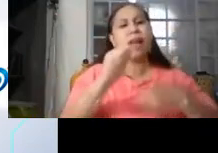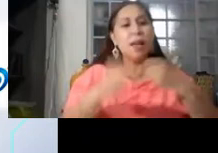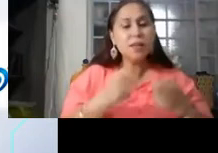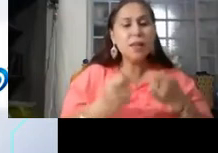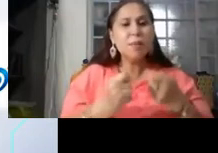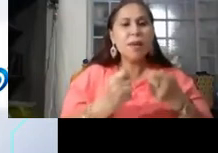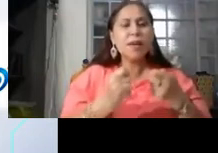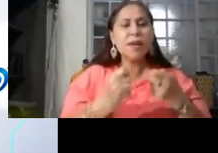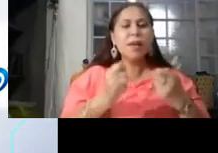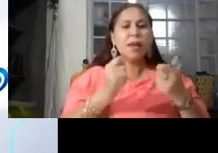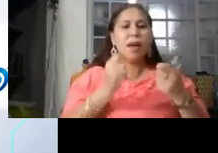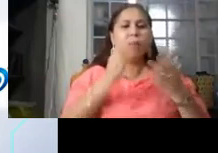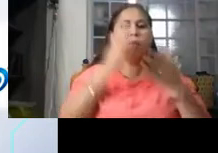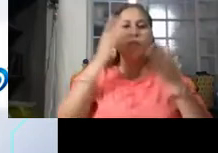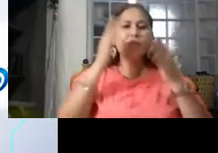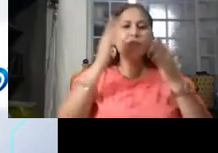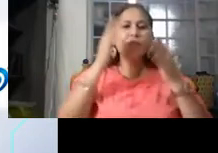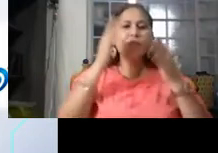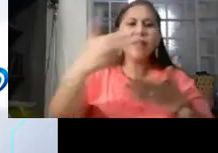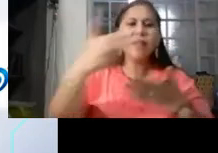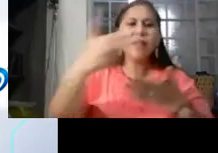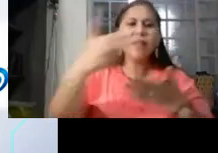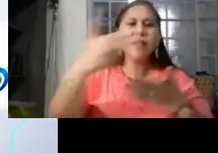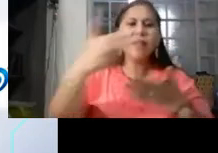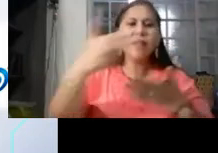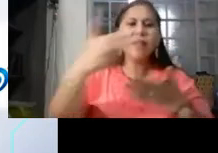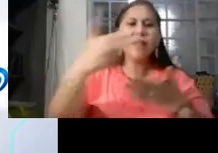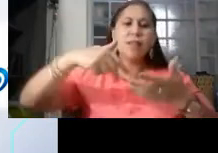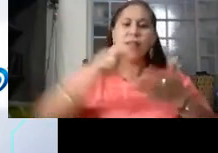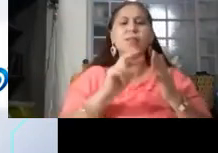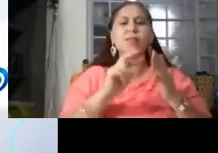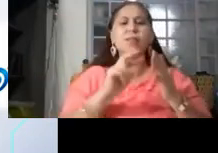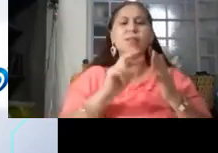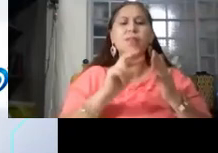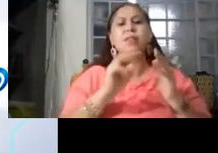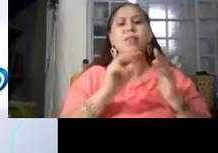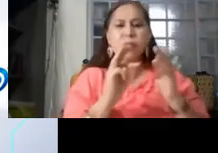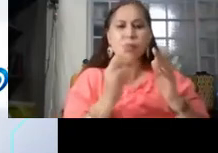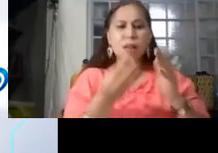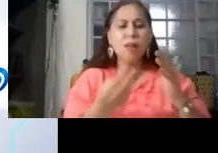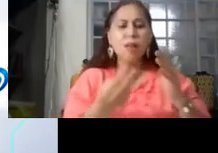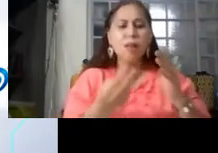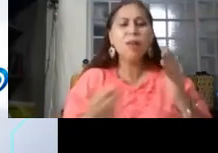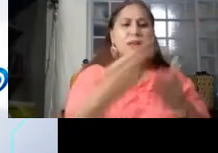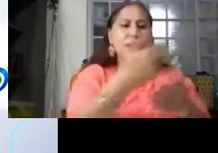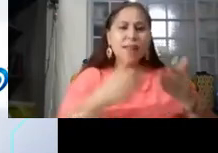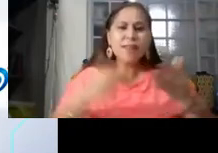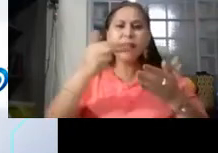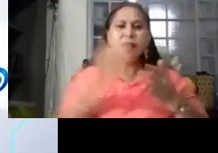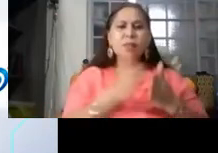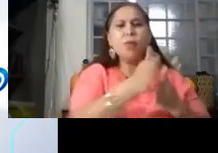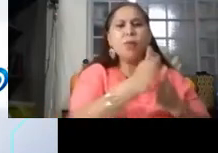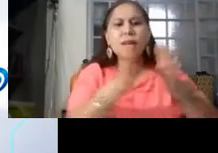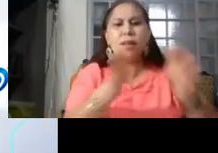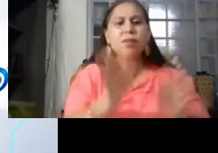sinais para que é como se estivesse desenhando, na verdade, que a língua de sinais ela é tridimensional, está desenhando